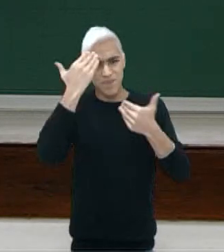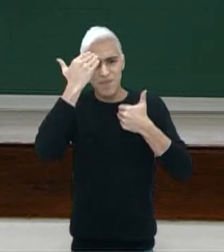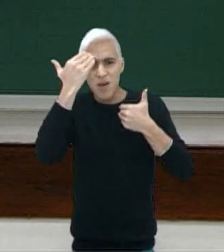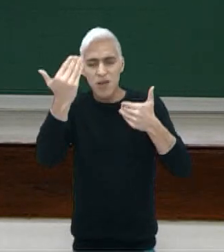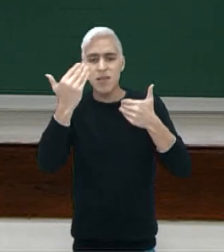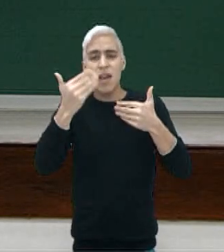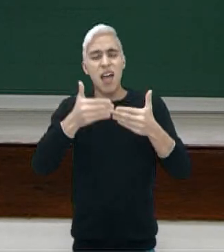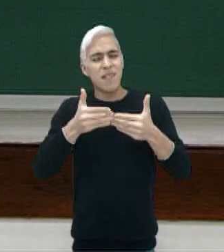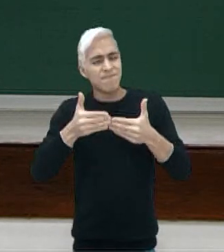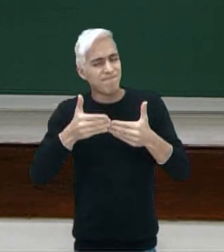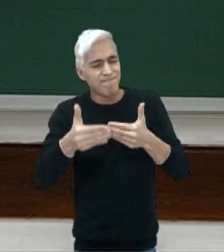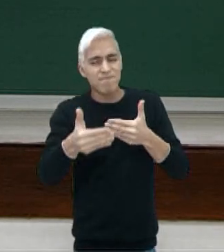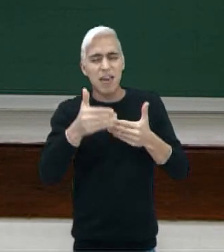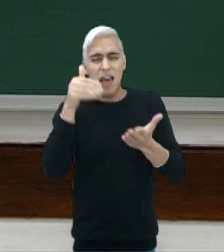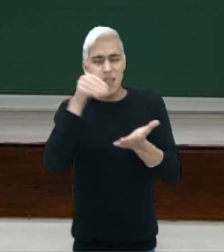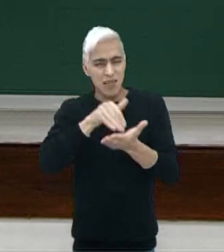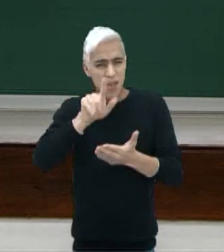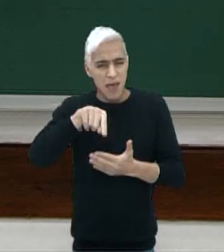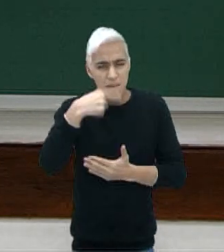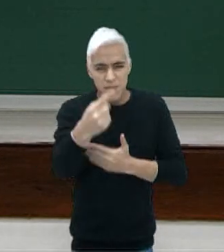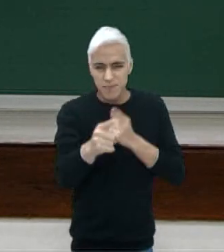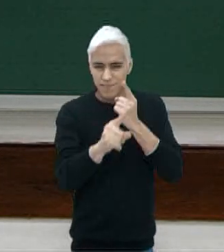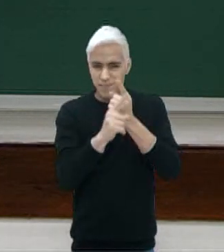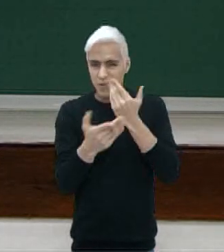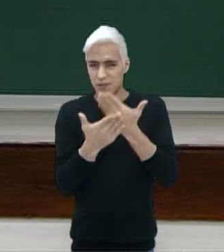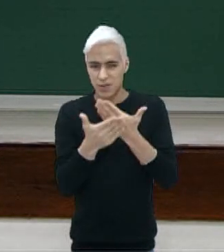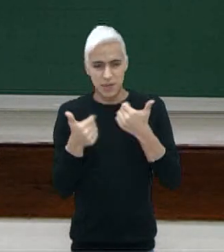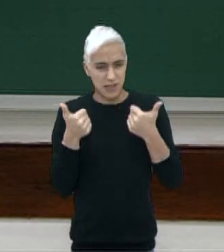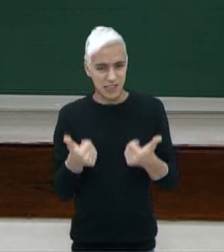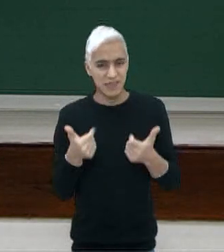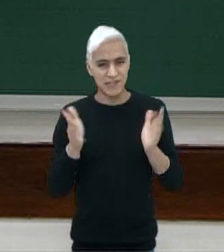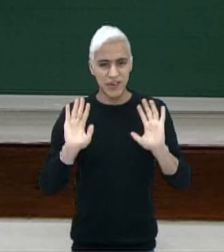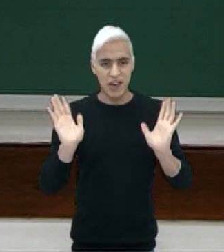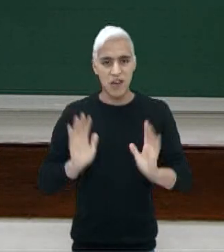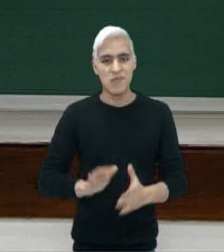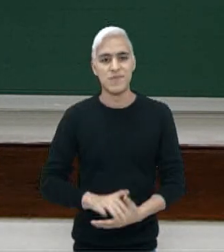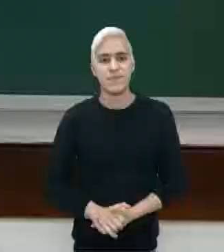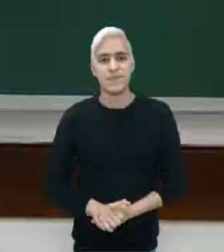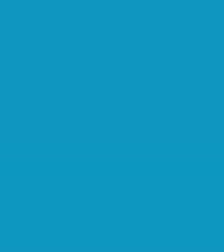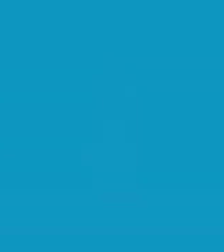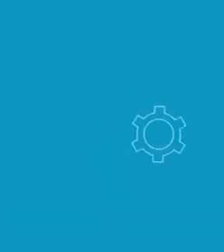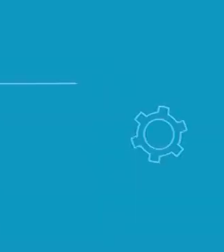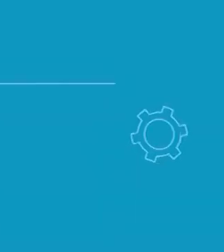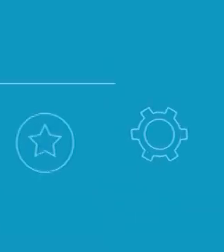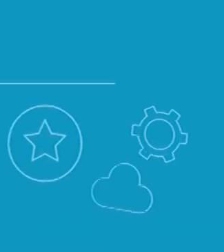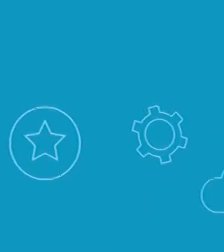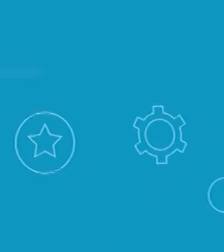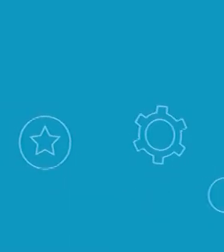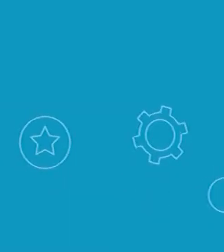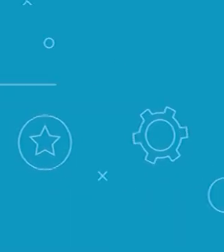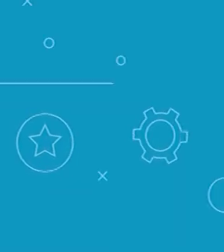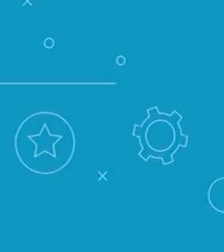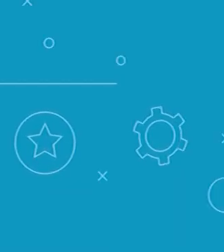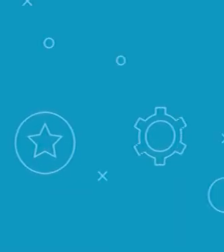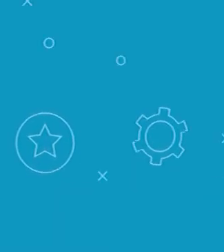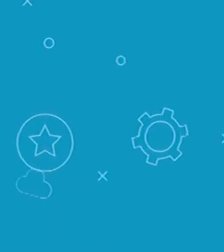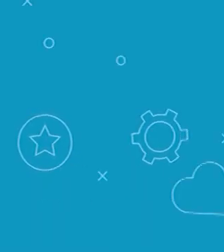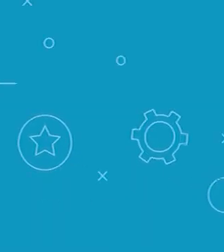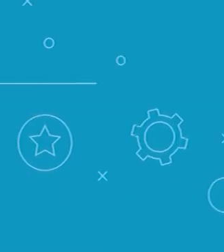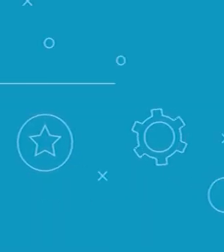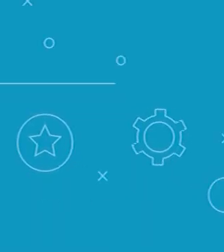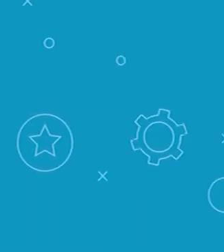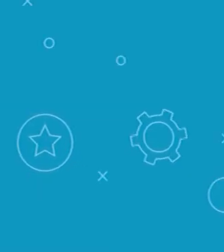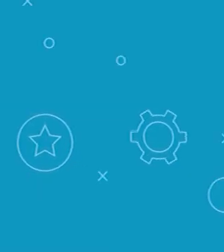obrigada, até a próxima, bye bye.